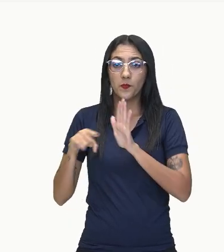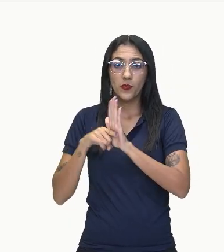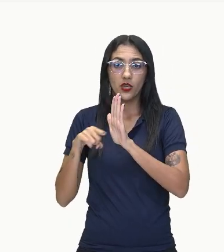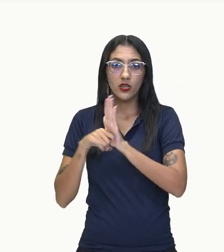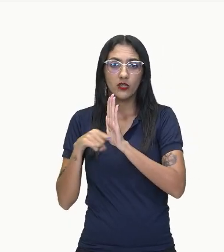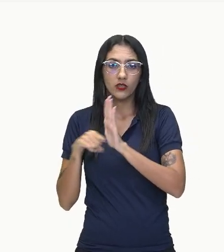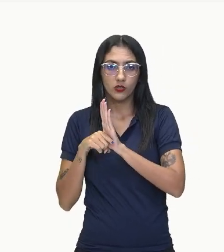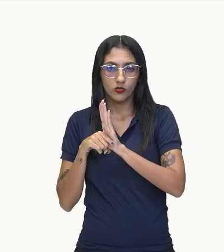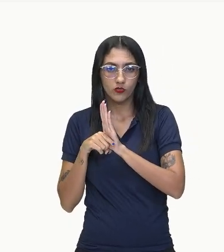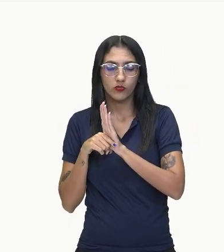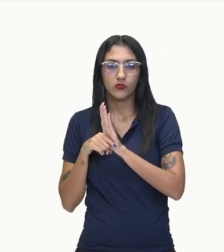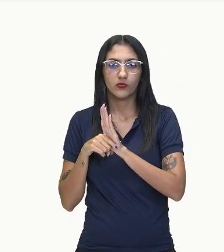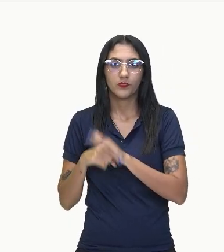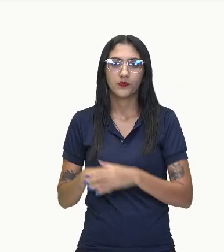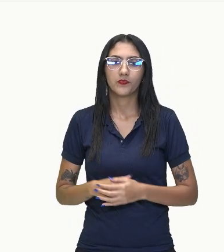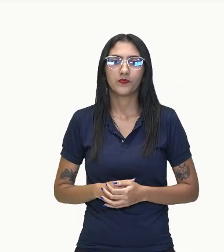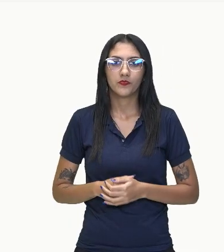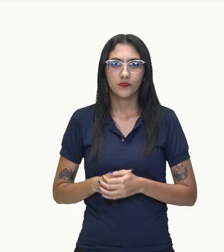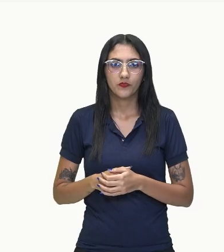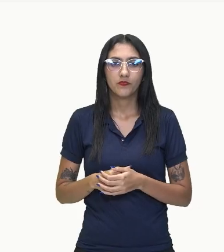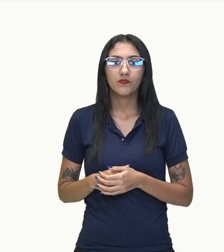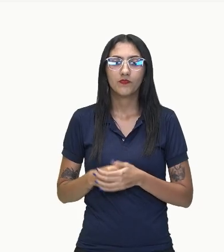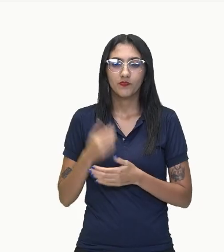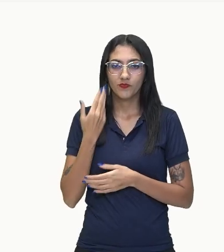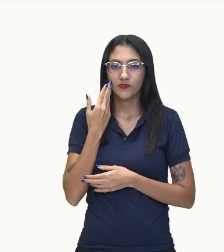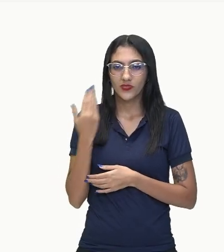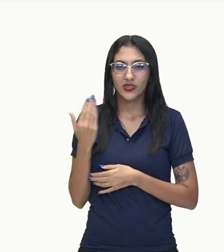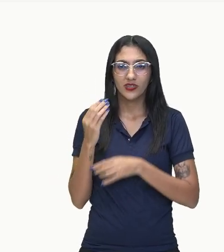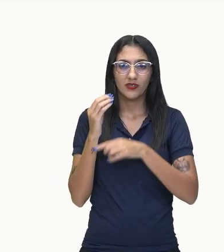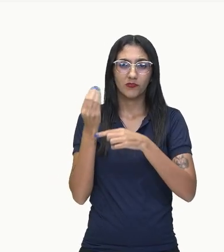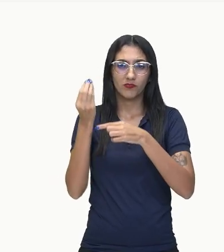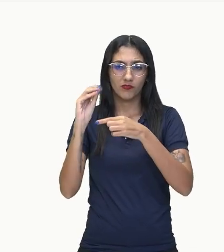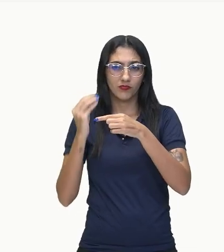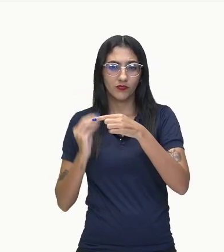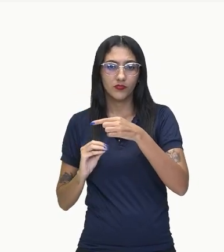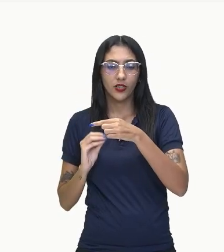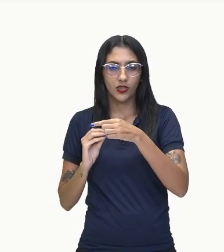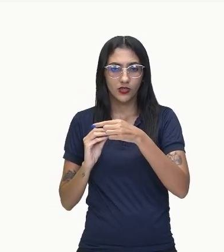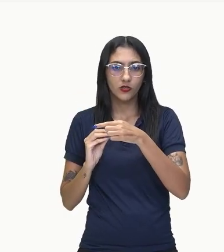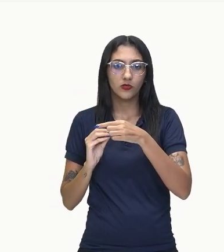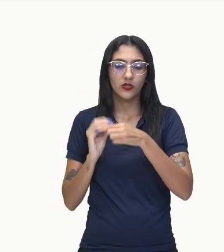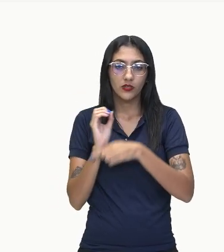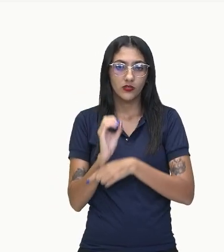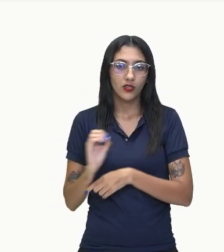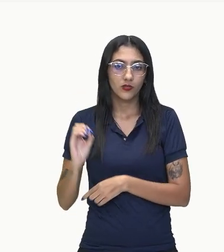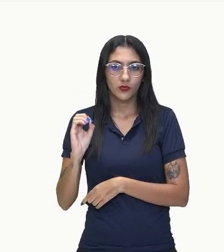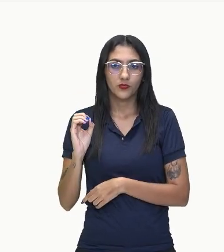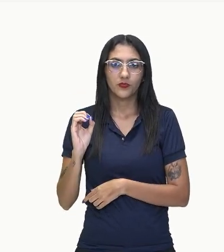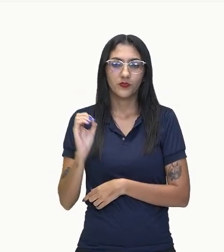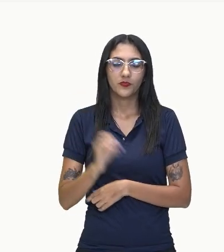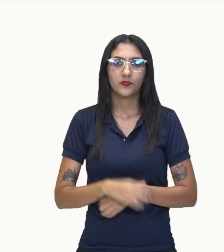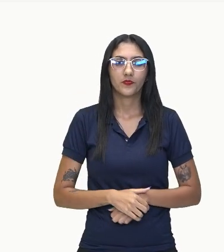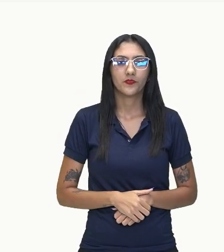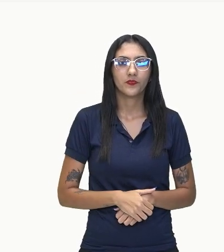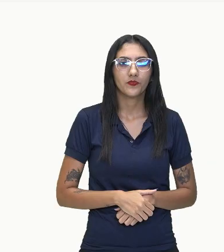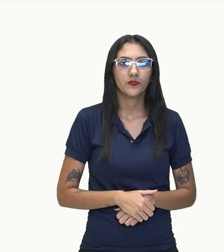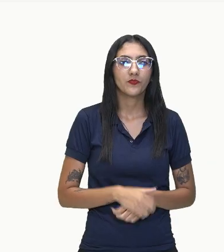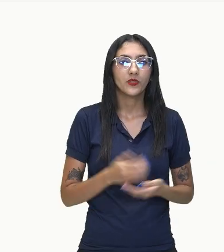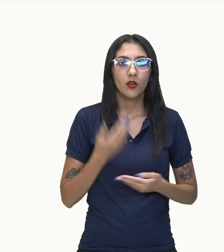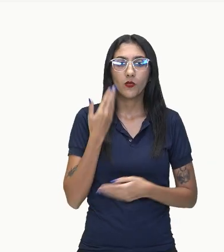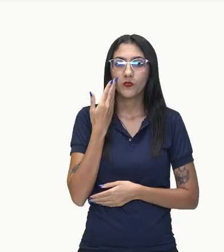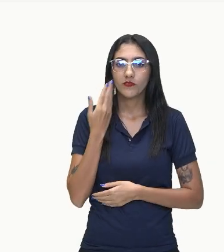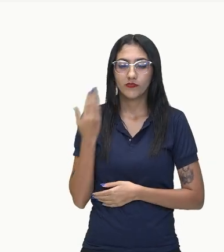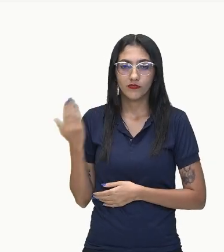4 dividido por 4. 4 menos 4, 0, 0 dividido por 4, 0. Então, esses